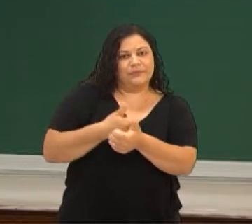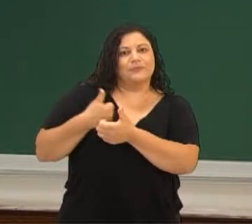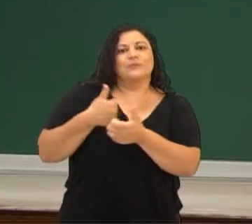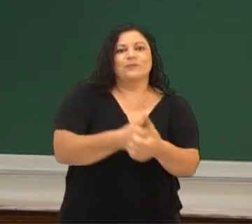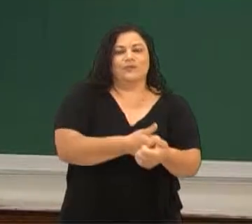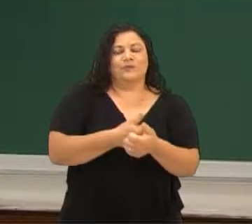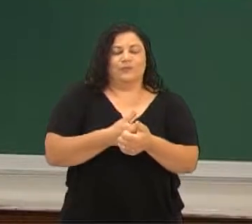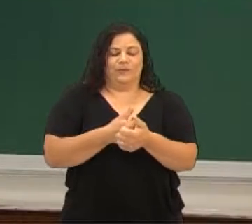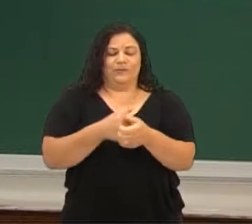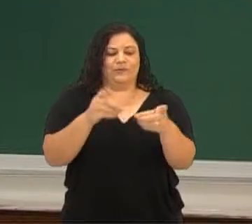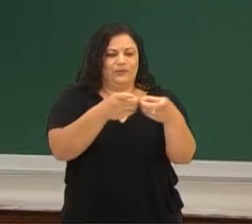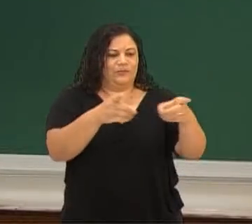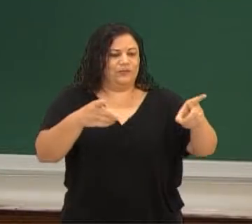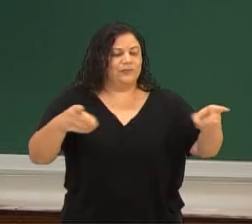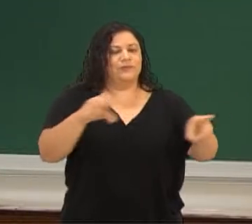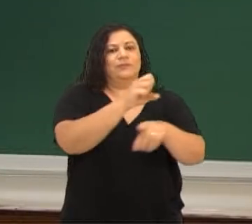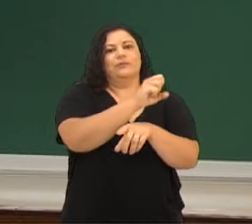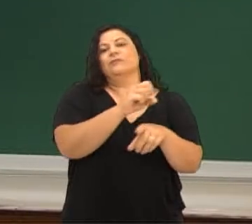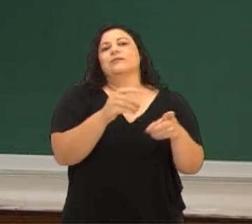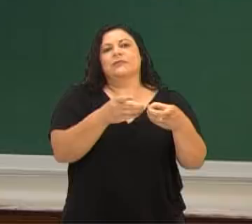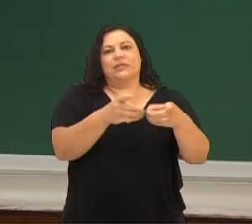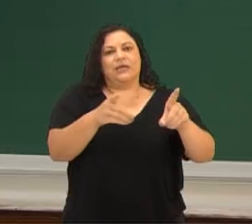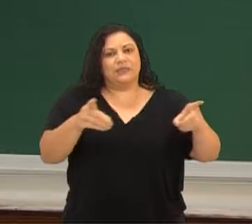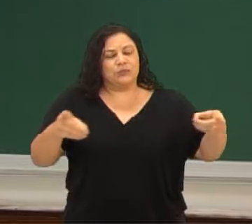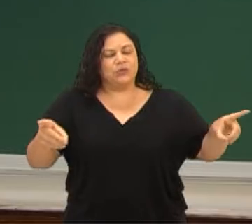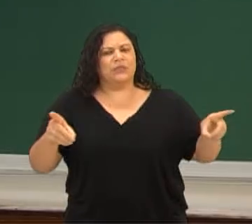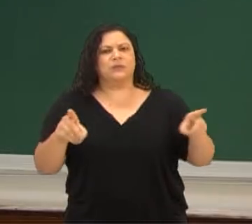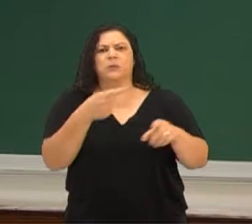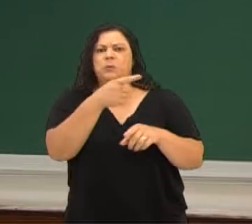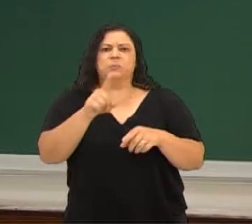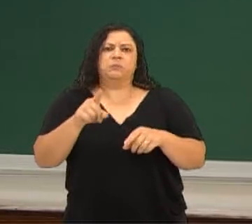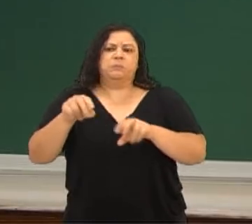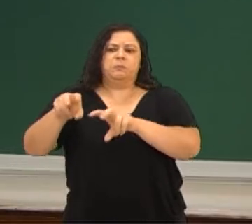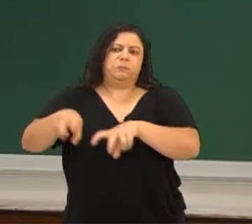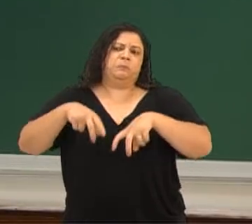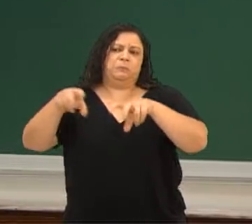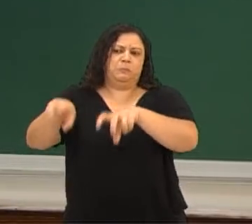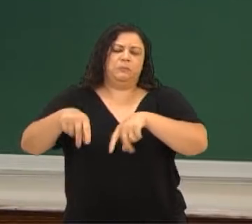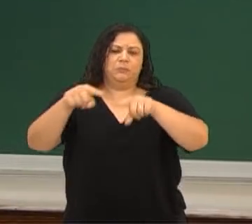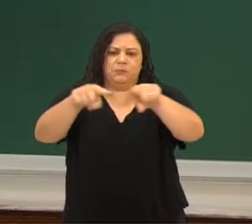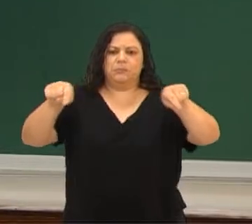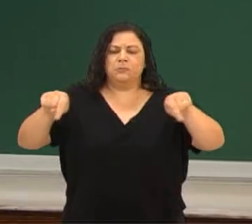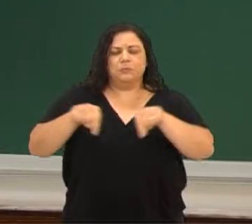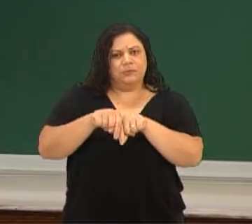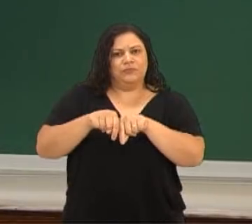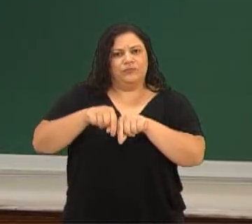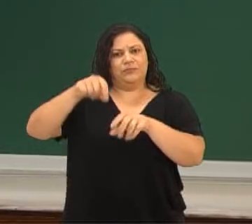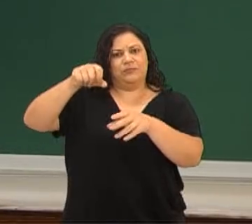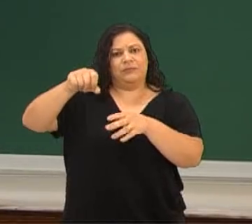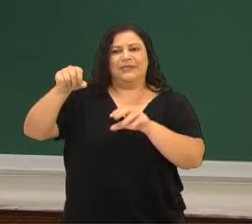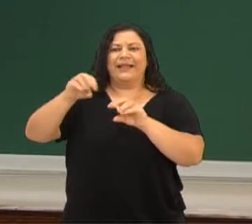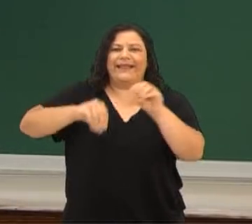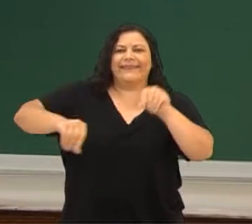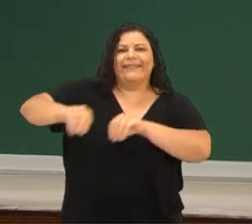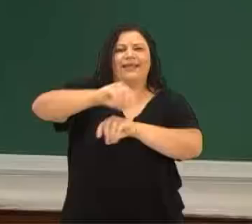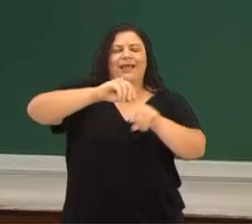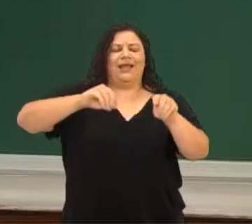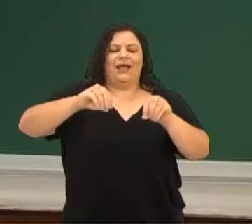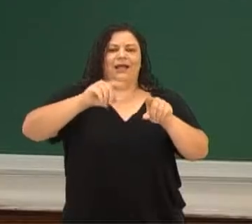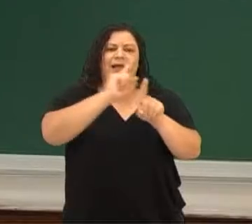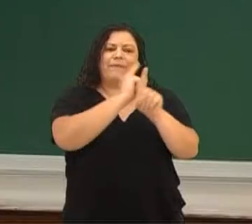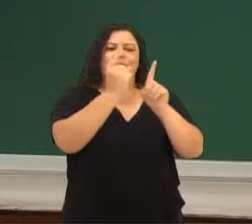aí não há disponibilidade de terras agricultáveis. Então, a parte geográfica